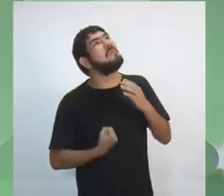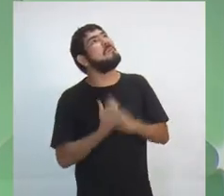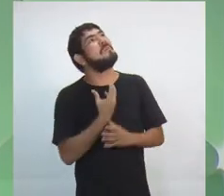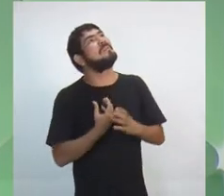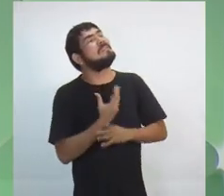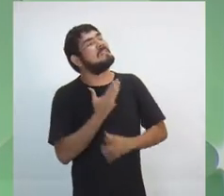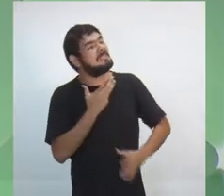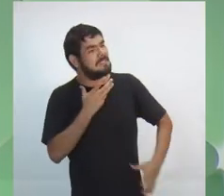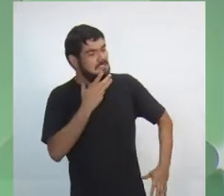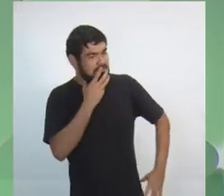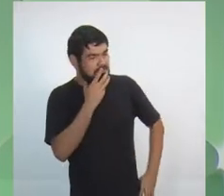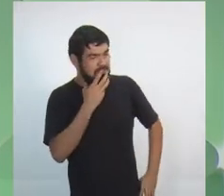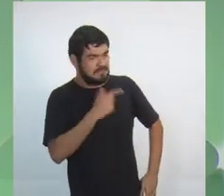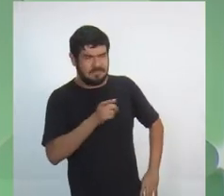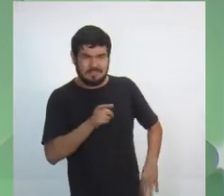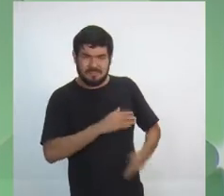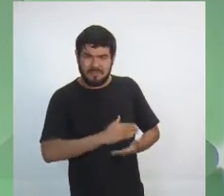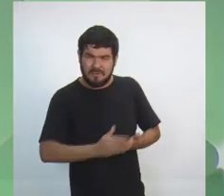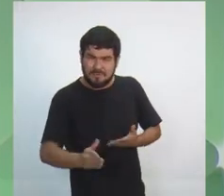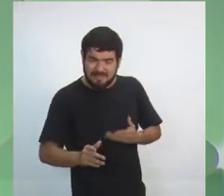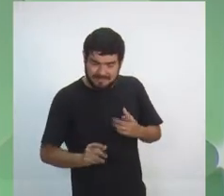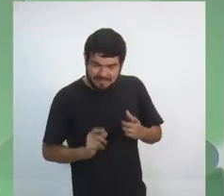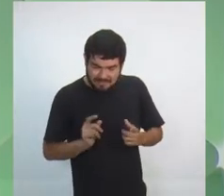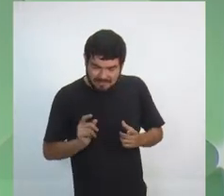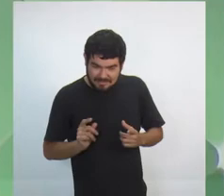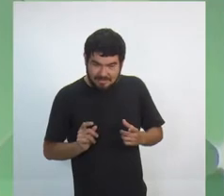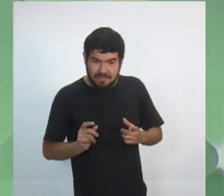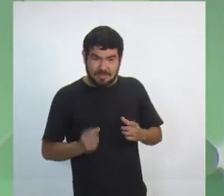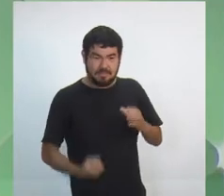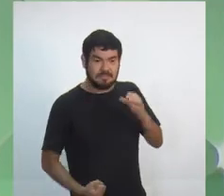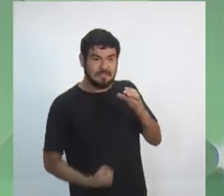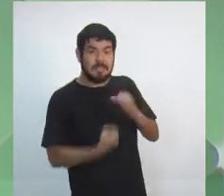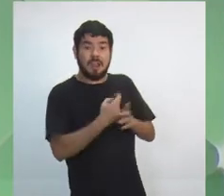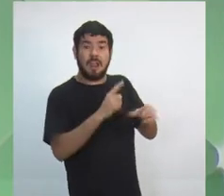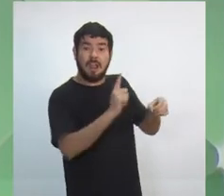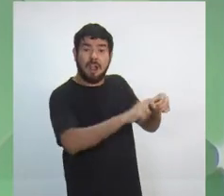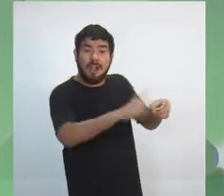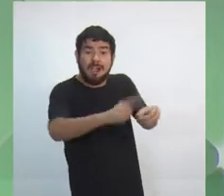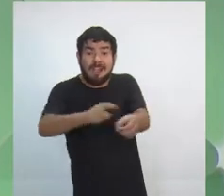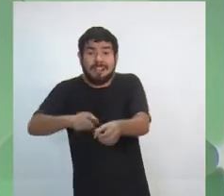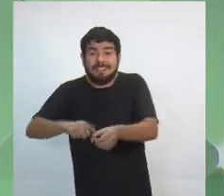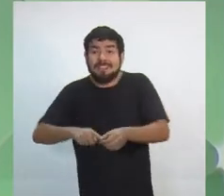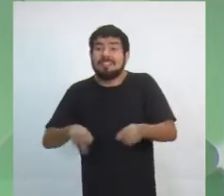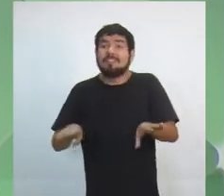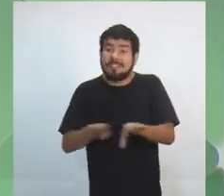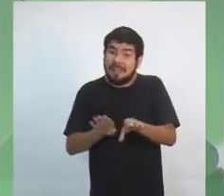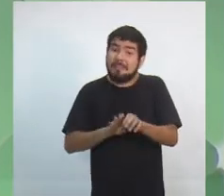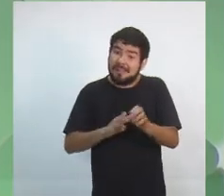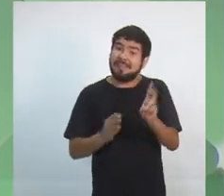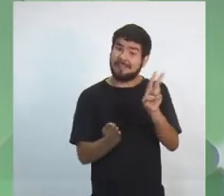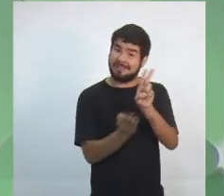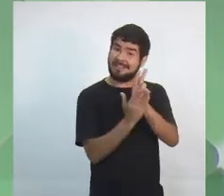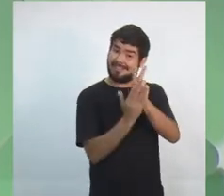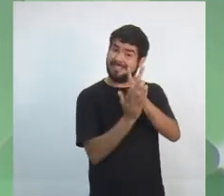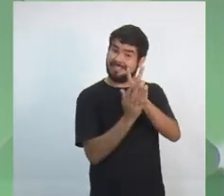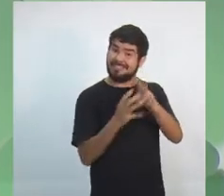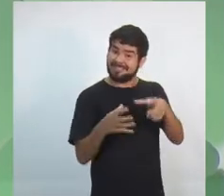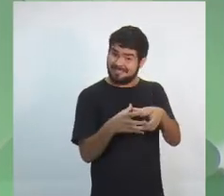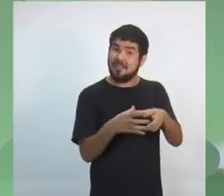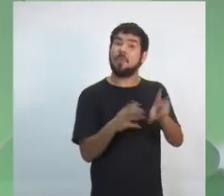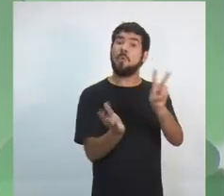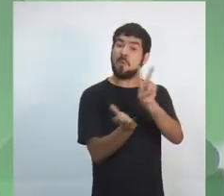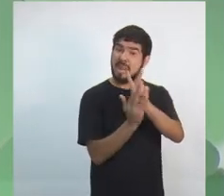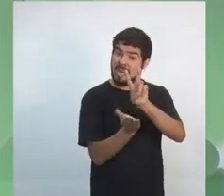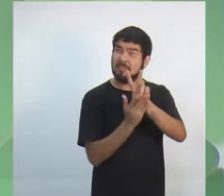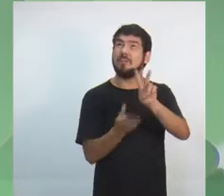esse adensamento você começa, inclusive, gerando emprego em todos os municípios e até, inclusive, nas aldeias indígenas. porque os índios